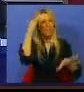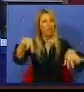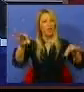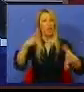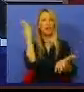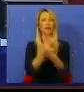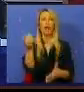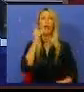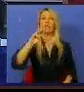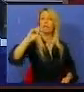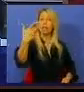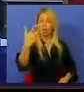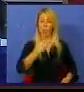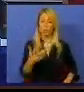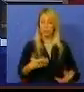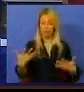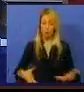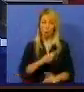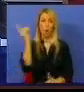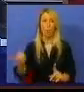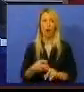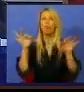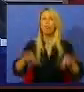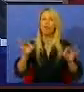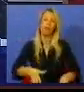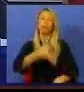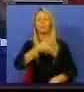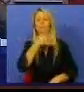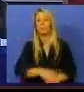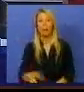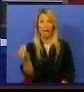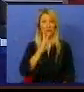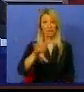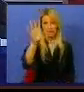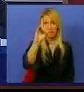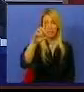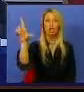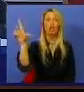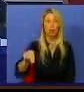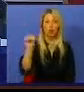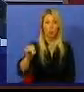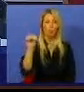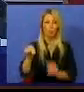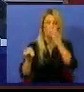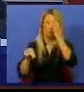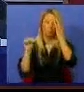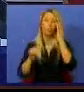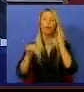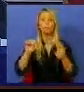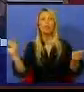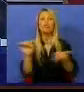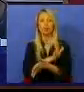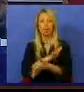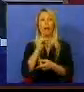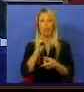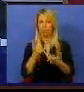dia 31 de dezembro deste ano. Fim de citação. No dia 16 de junho, num diário de referência,